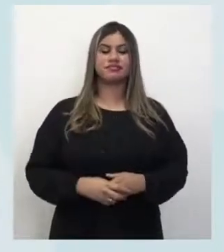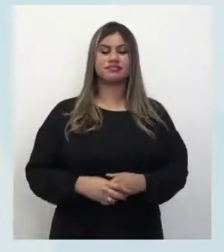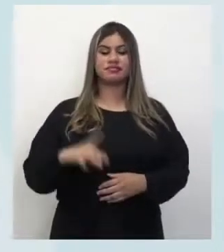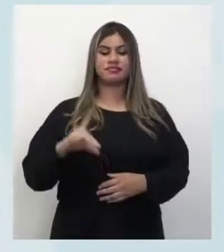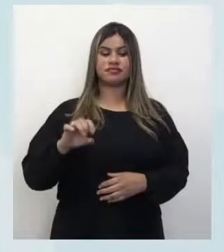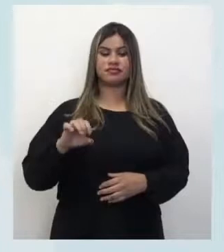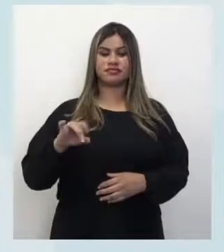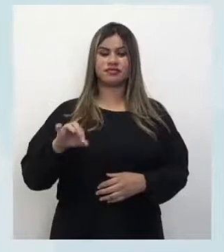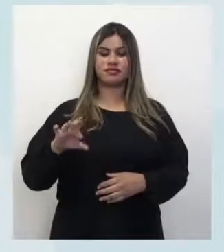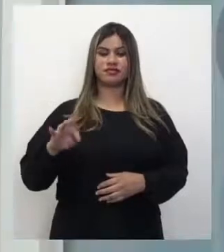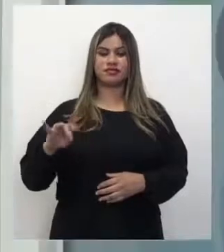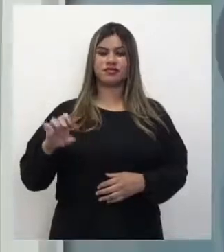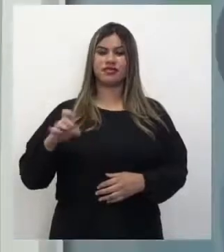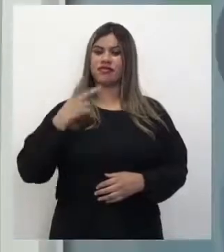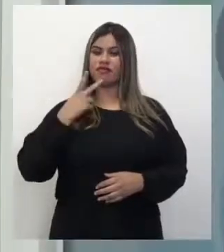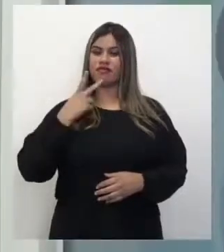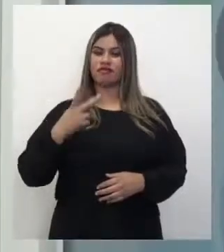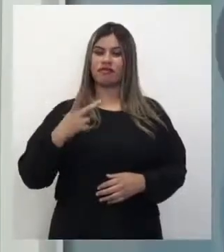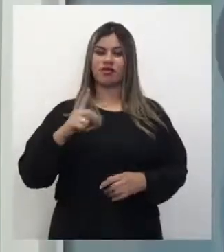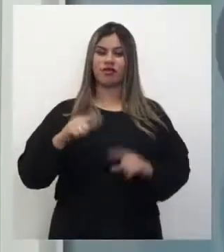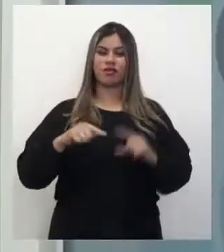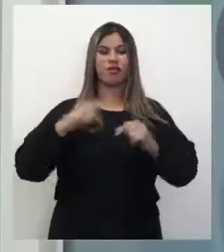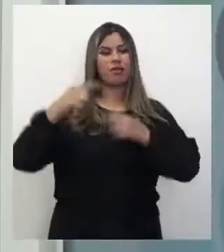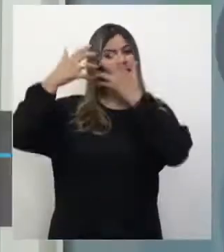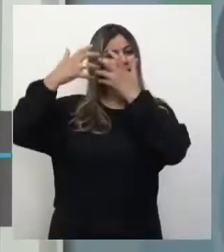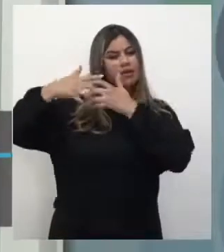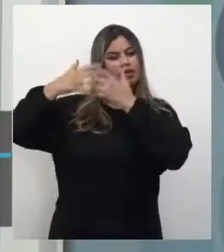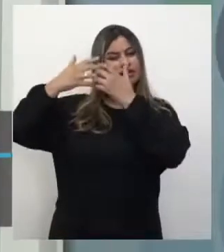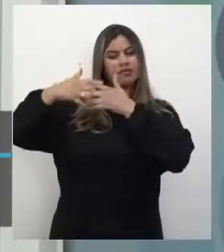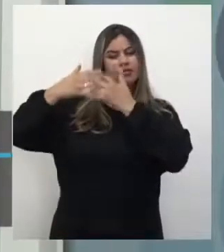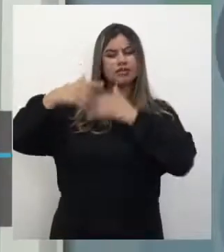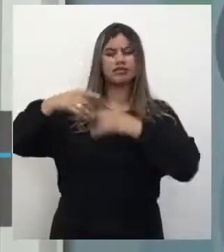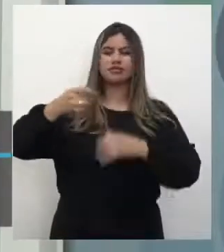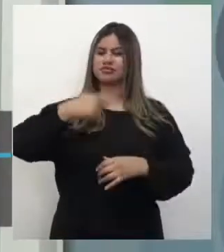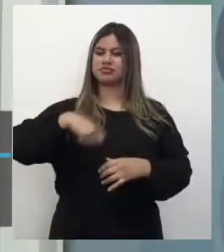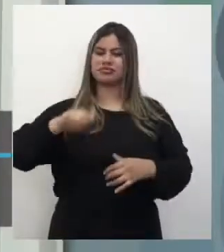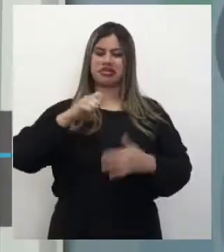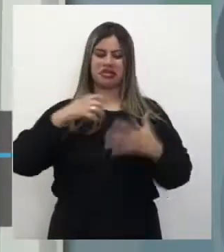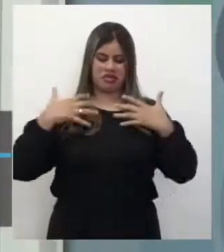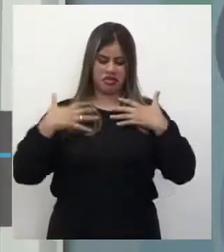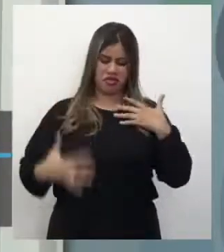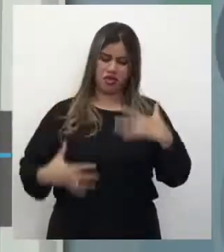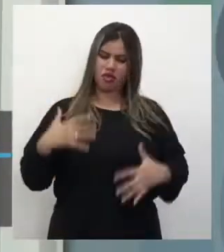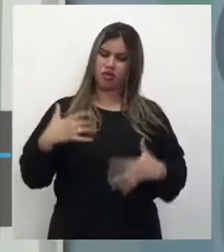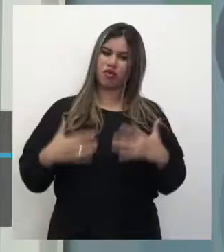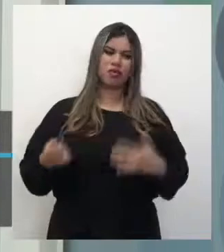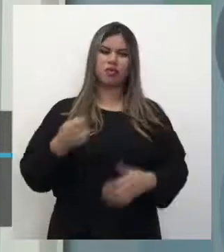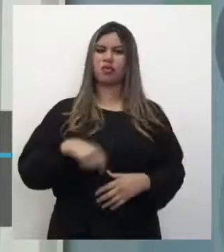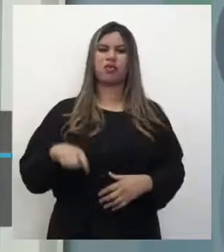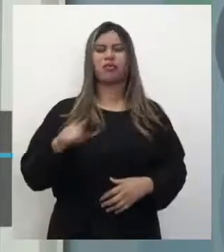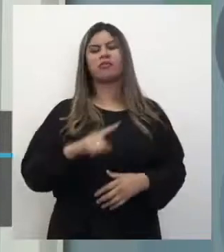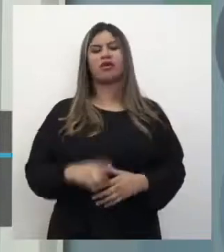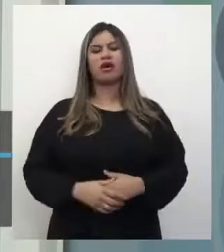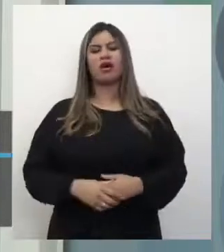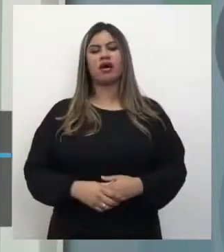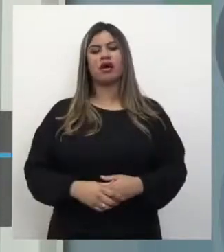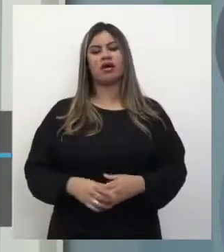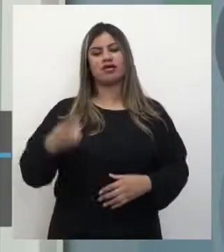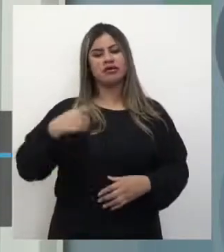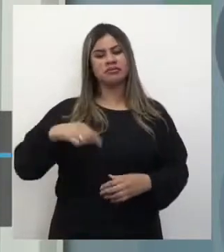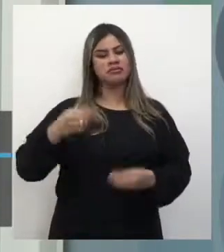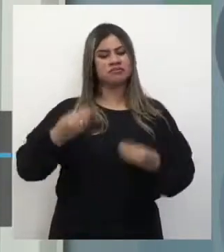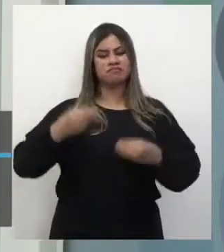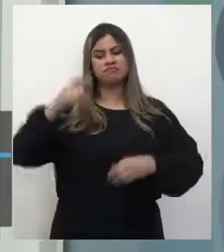por exemplo, vai dizer que a res cogitans, ou seja, o pensamento nem precisa do corpo. Nós somos o que somos pela nossa